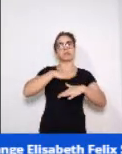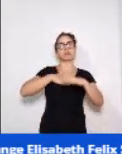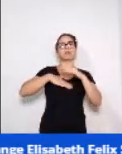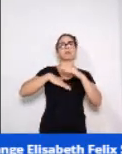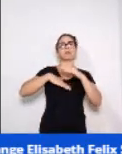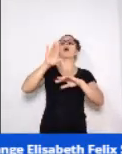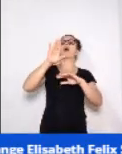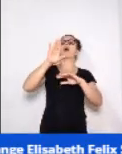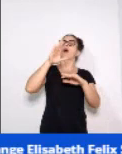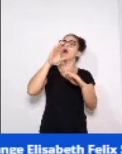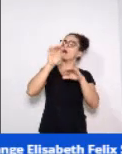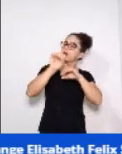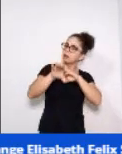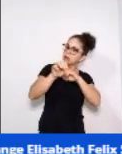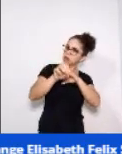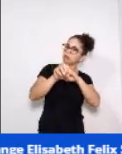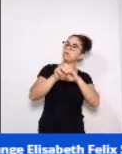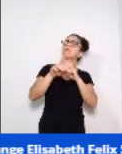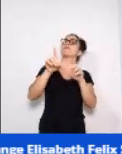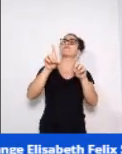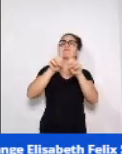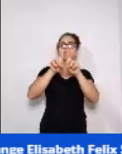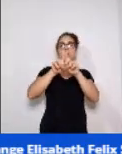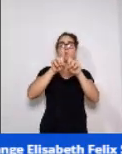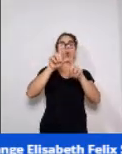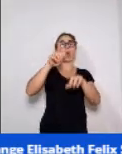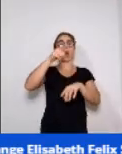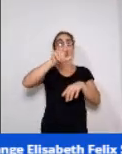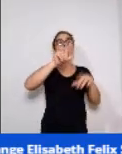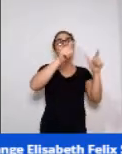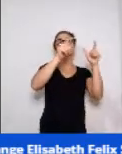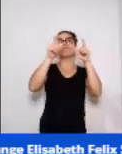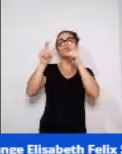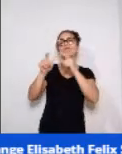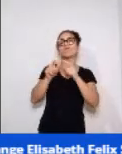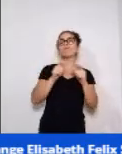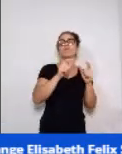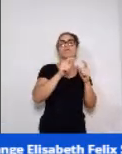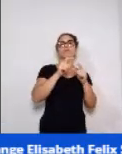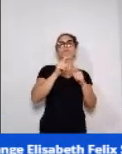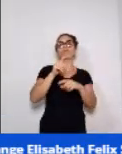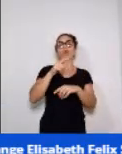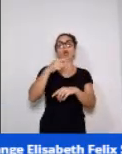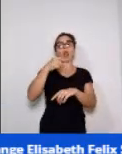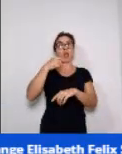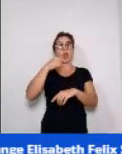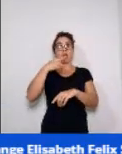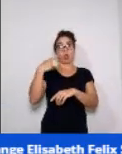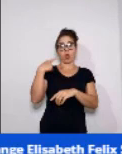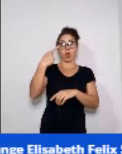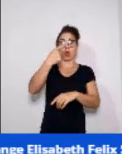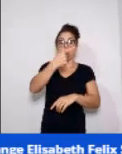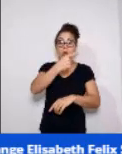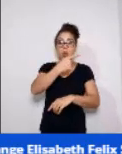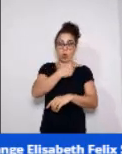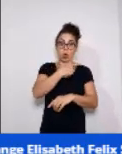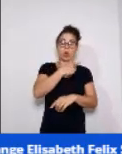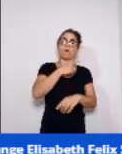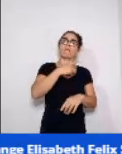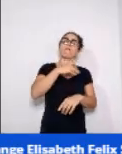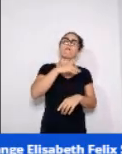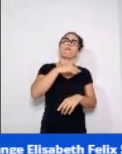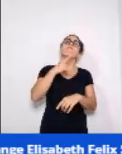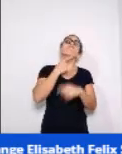setores. Bom, a minha intenção, a nossa intenção aqui, é que possamos entender